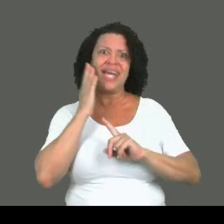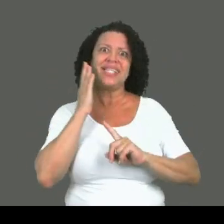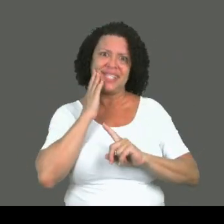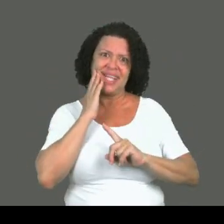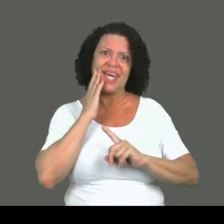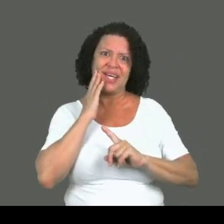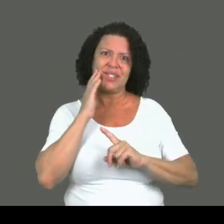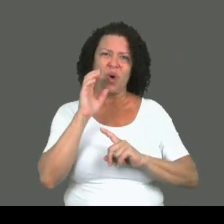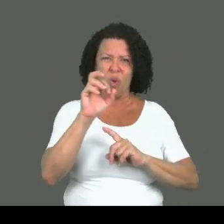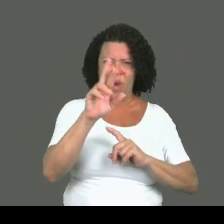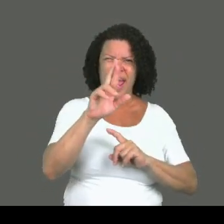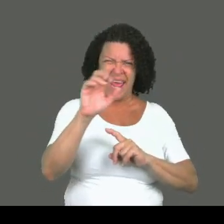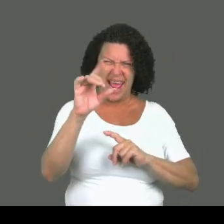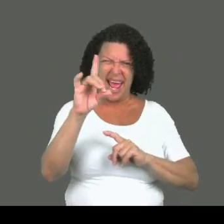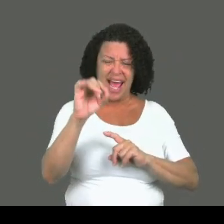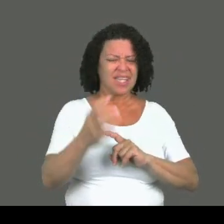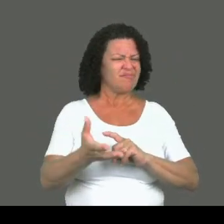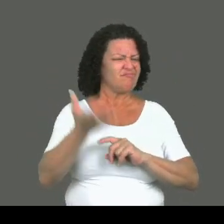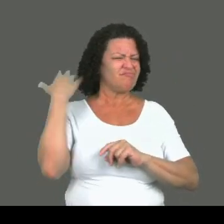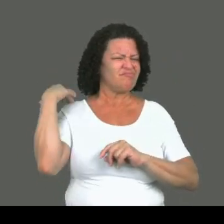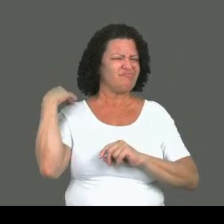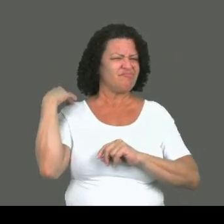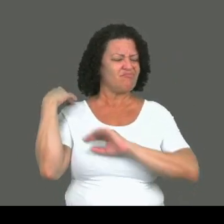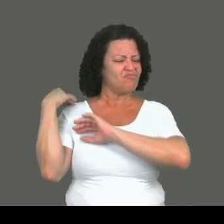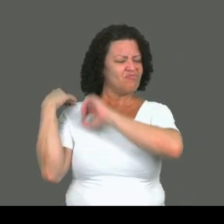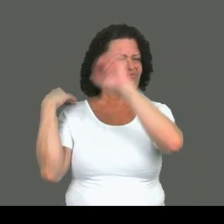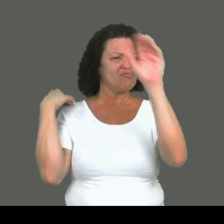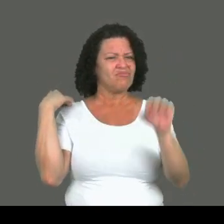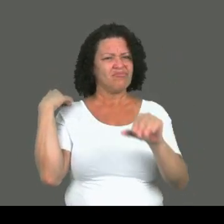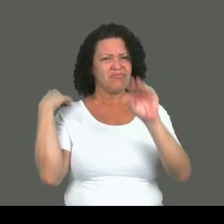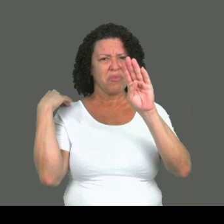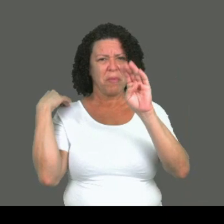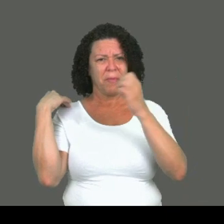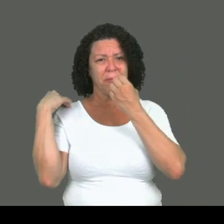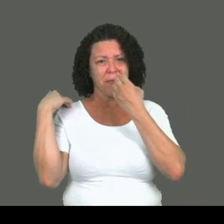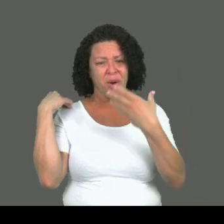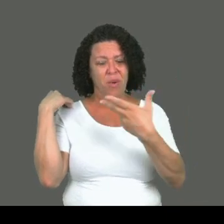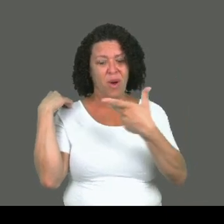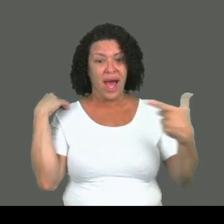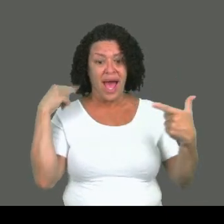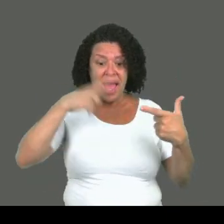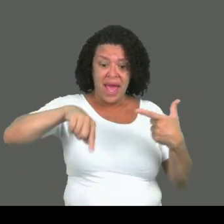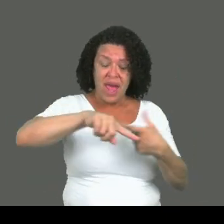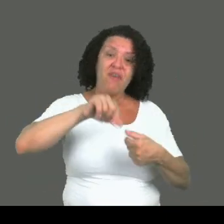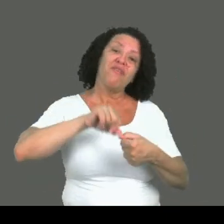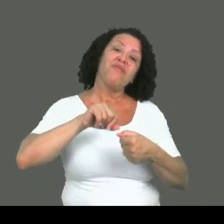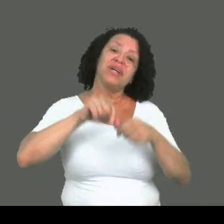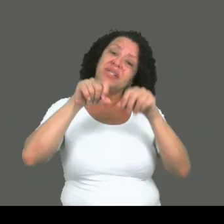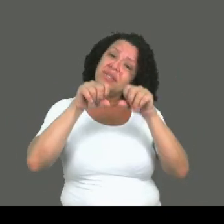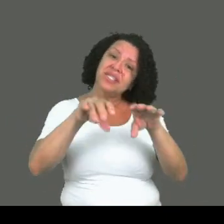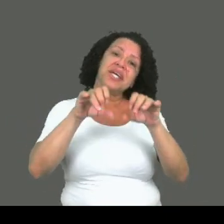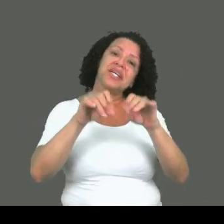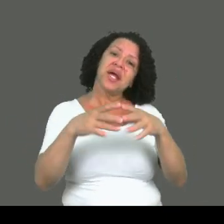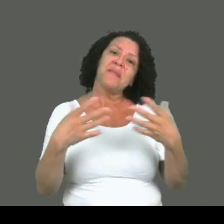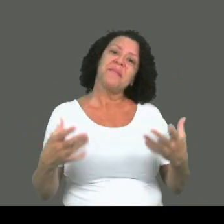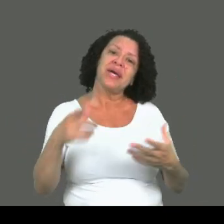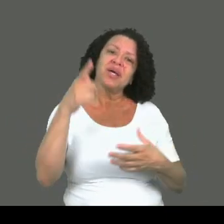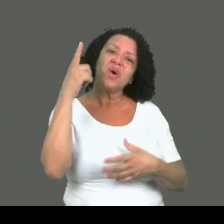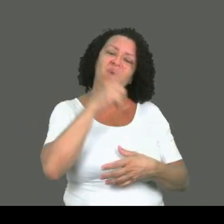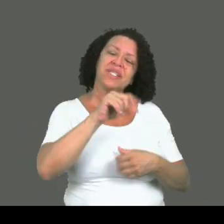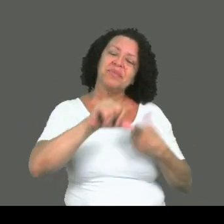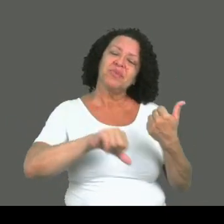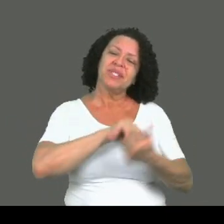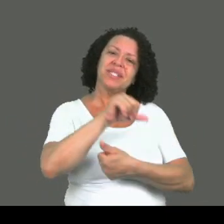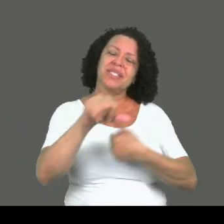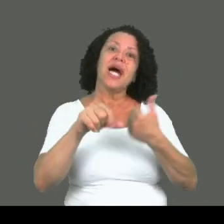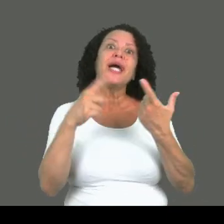nossos erros como o nosso aliado, né? Como o nosso grande ensinamento e conseguir modificar.